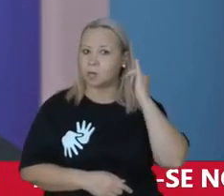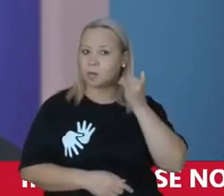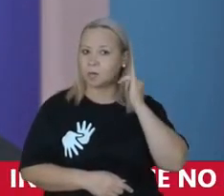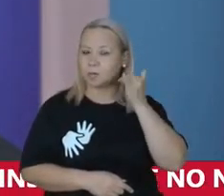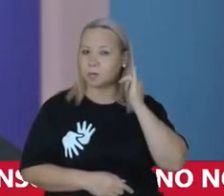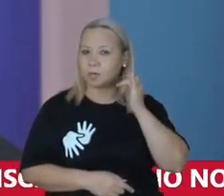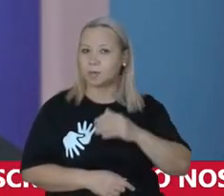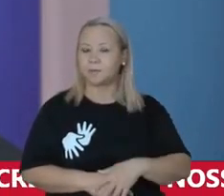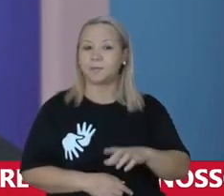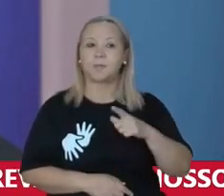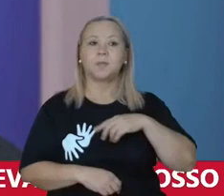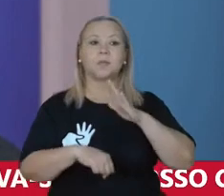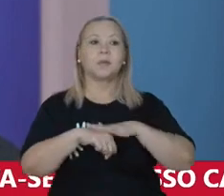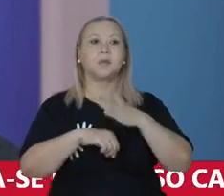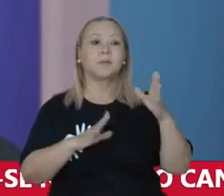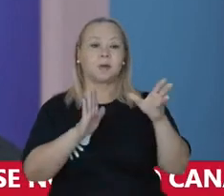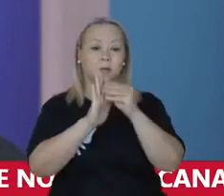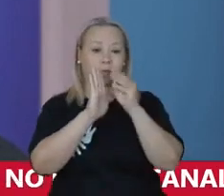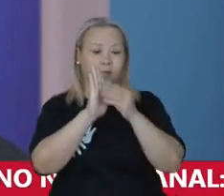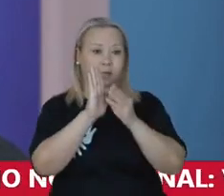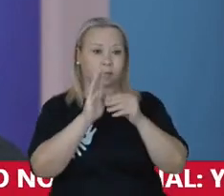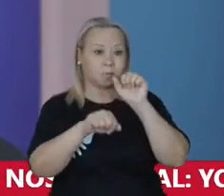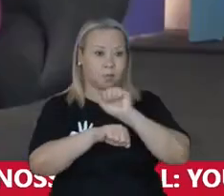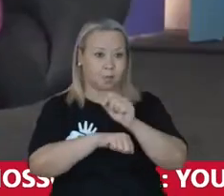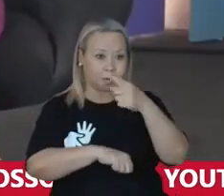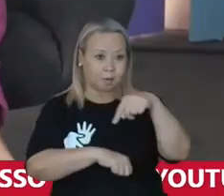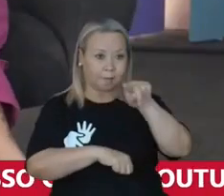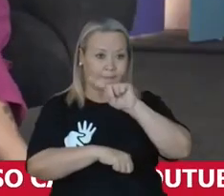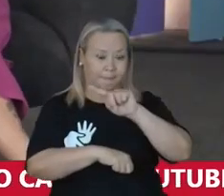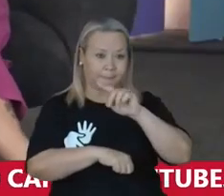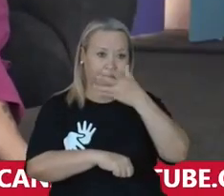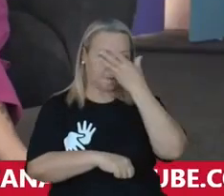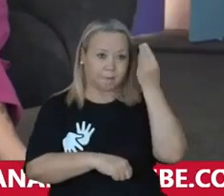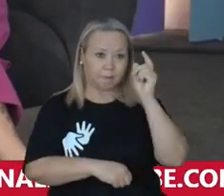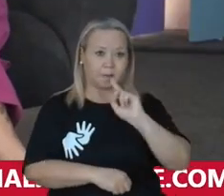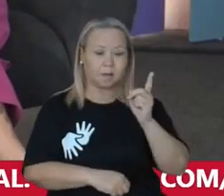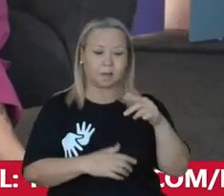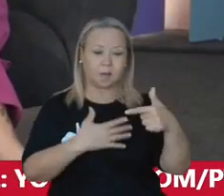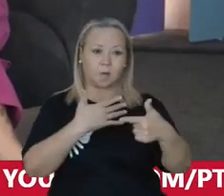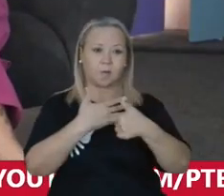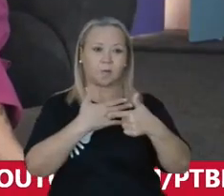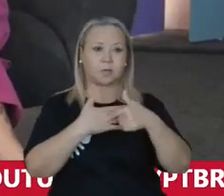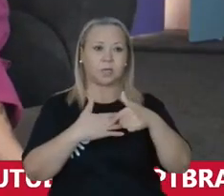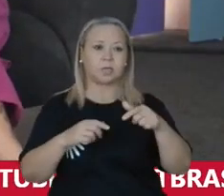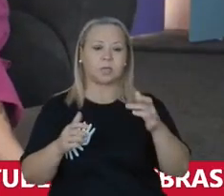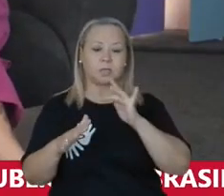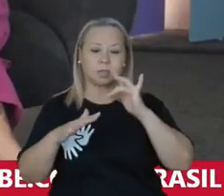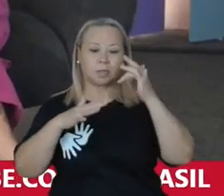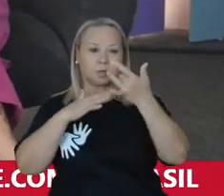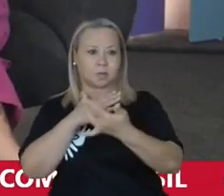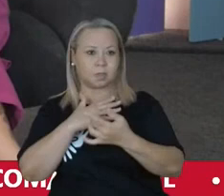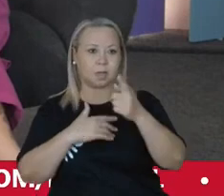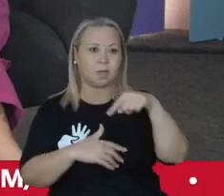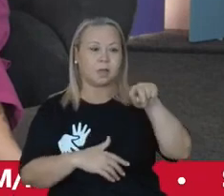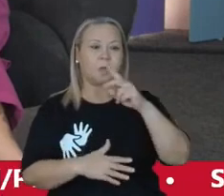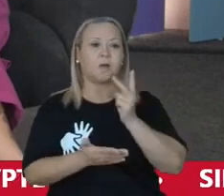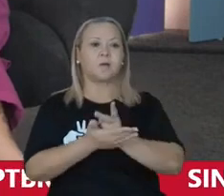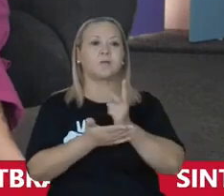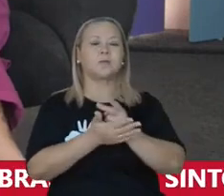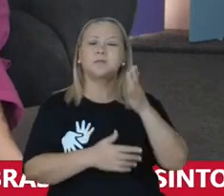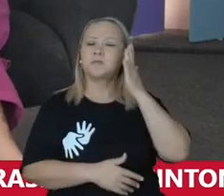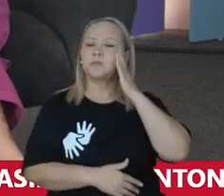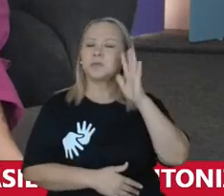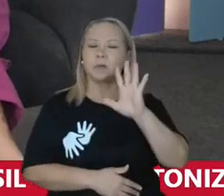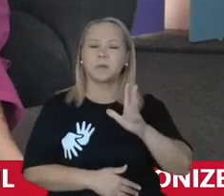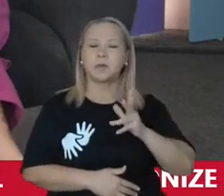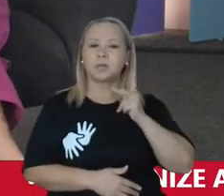Spotify. Lá tem muito mais conteúdo esperando por você. Não esquece de curtir a gente nas redes sociais. Assim você fica sempre por dentro de tudo